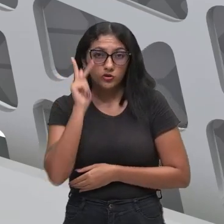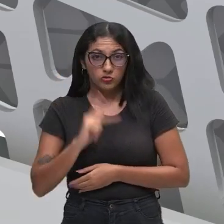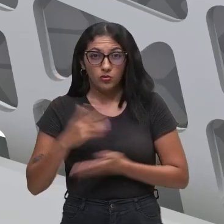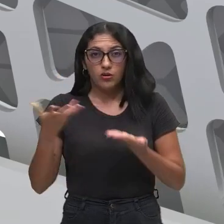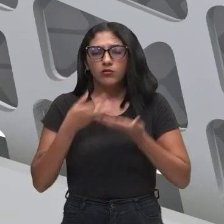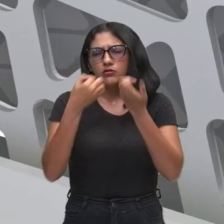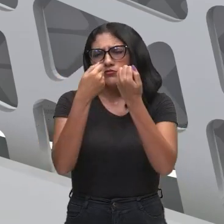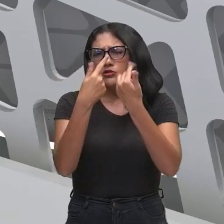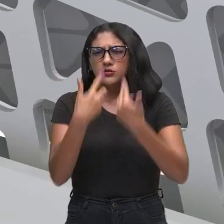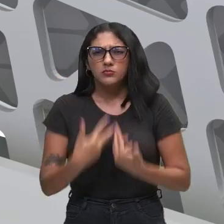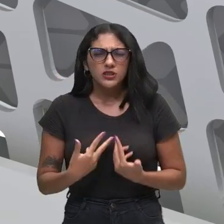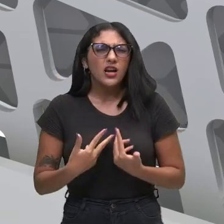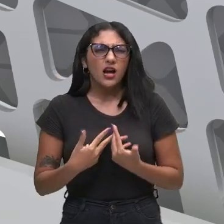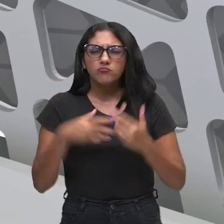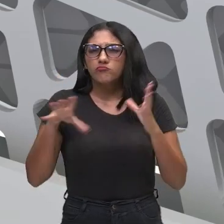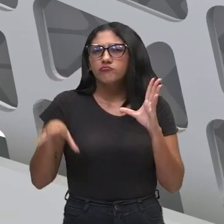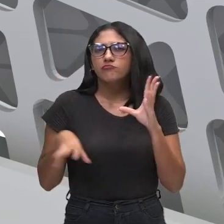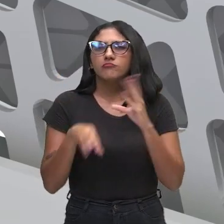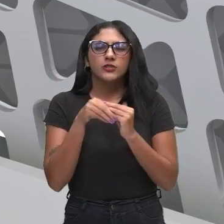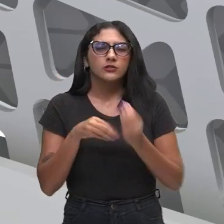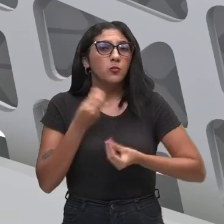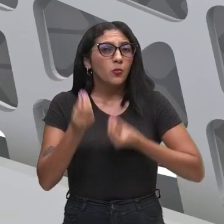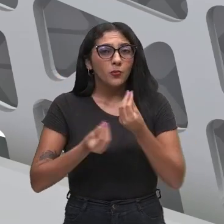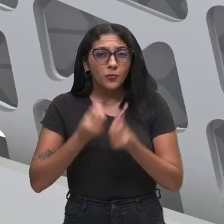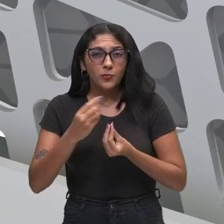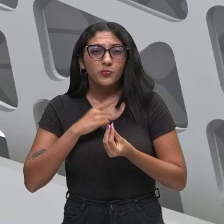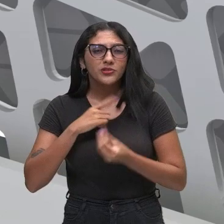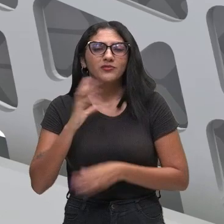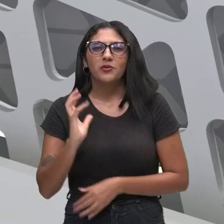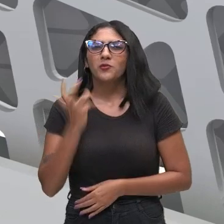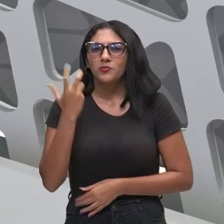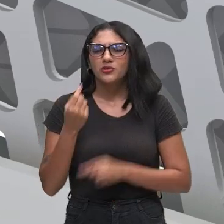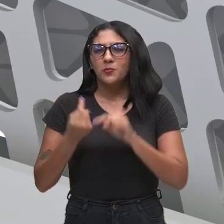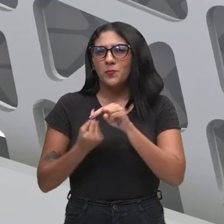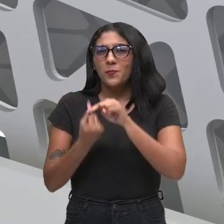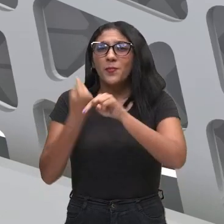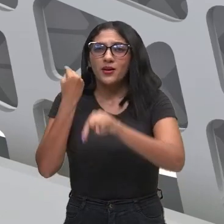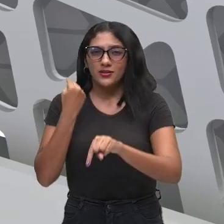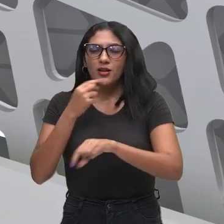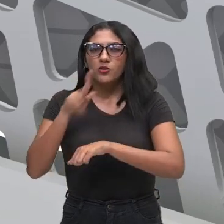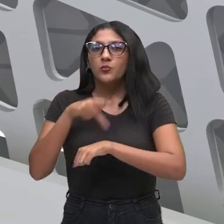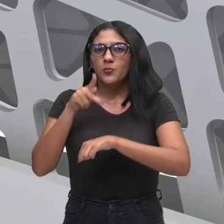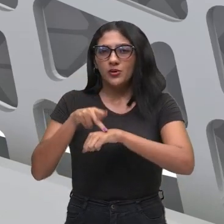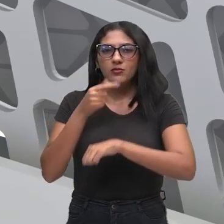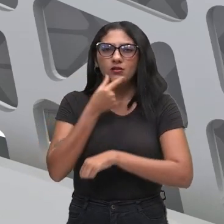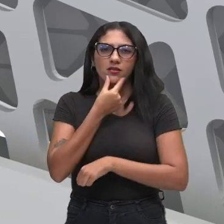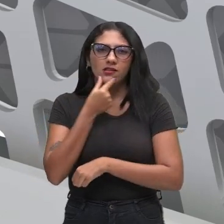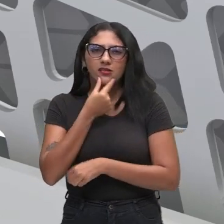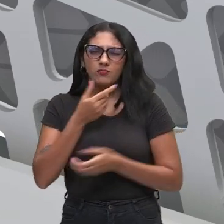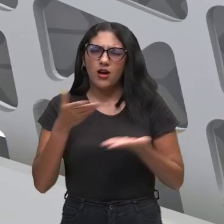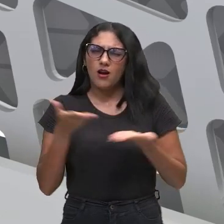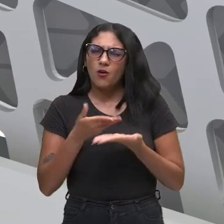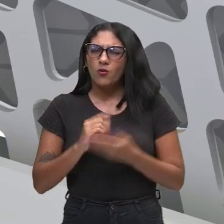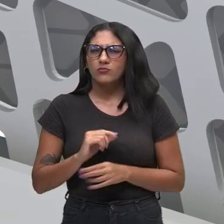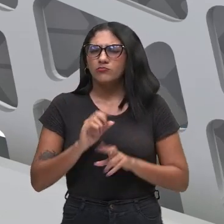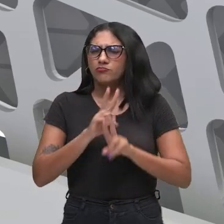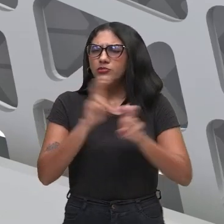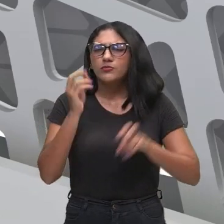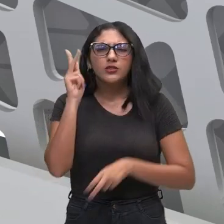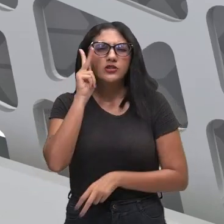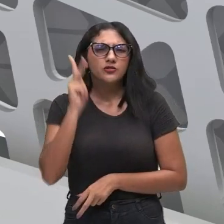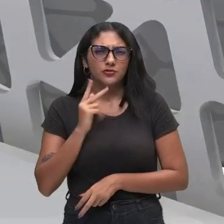uma explicação para a gente como foi esse período que aconteceu lá na Inglaterra. Um pouco de história aí para a gente, vejam